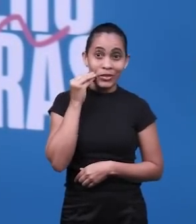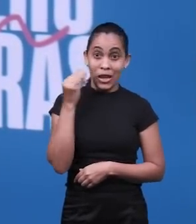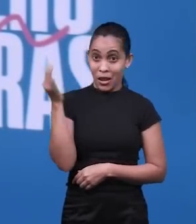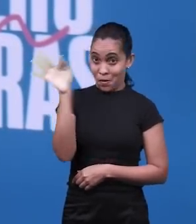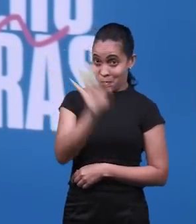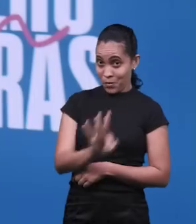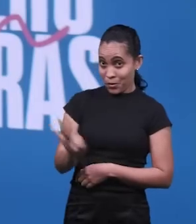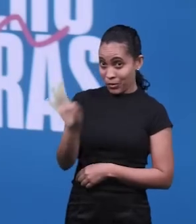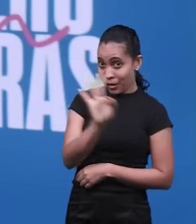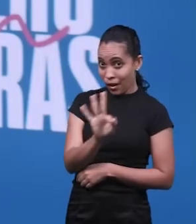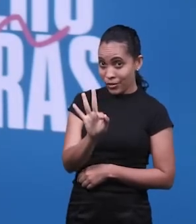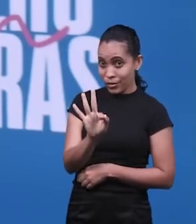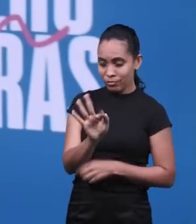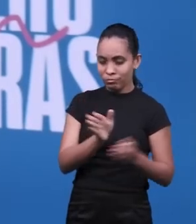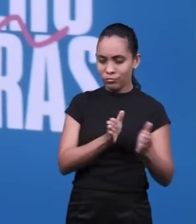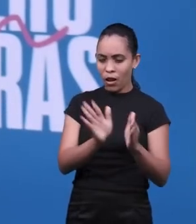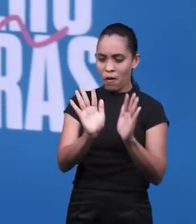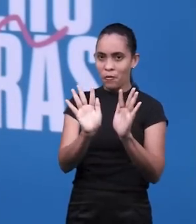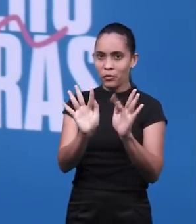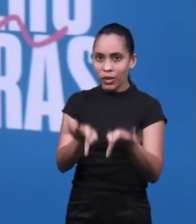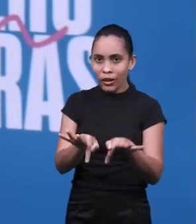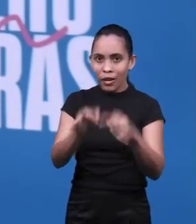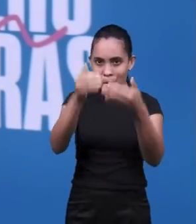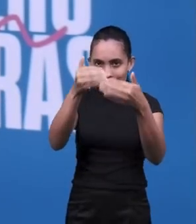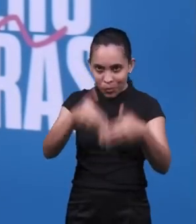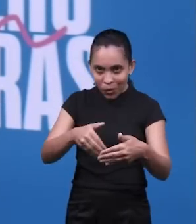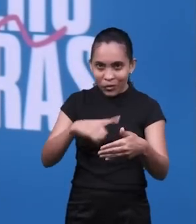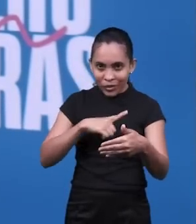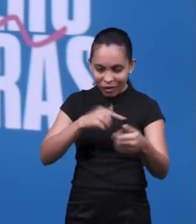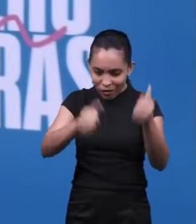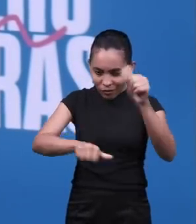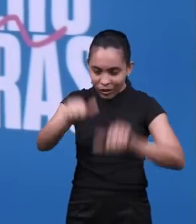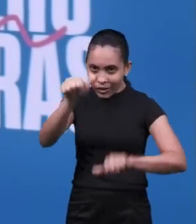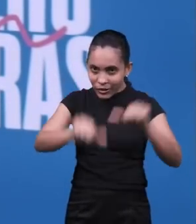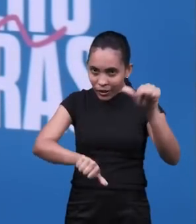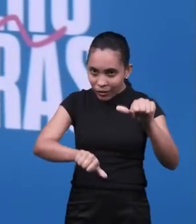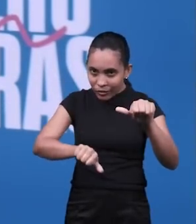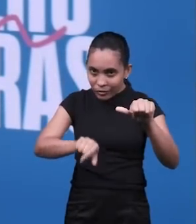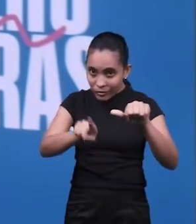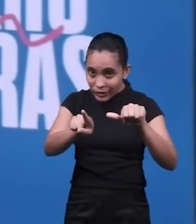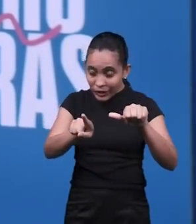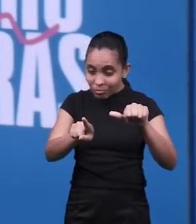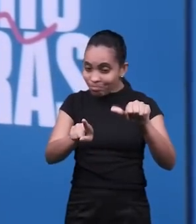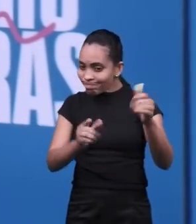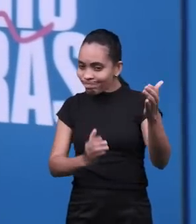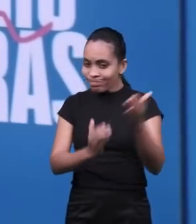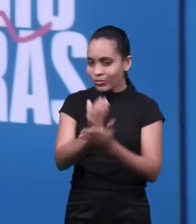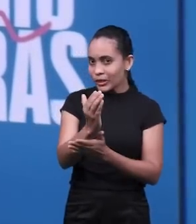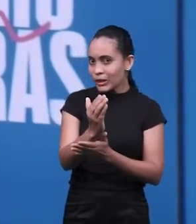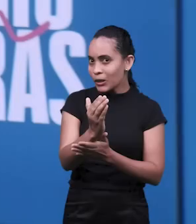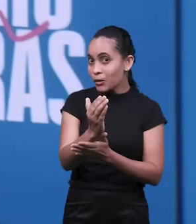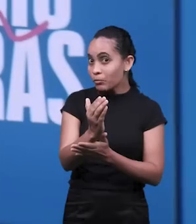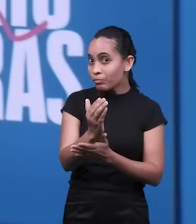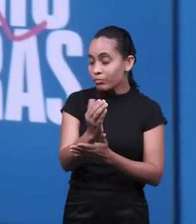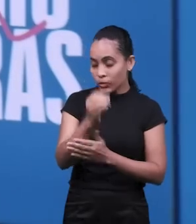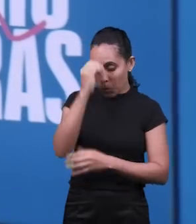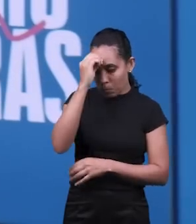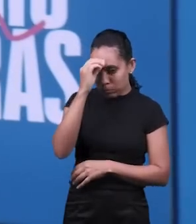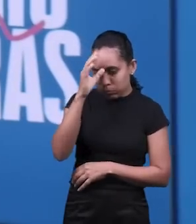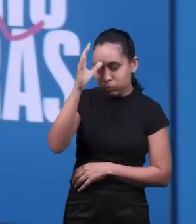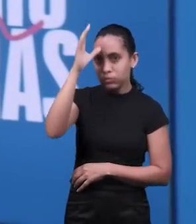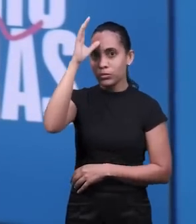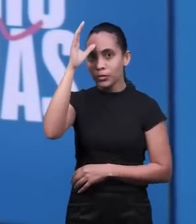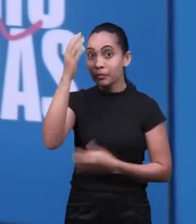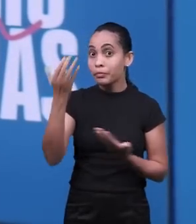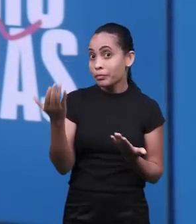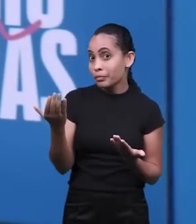não é assim? No fim do semestre não tem provas, você vai ser aprovado, você vai ser reprovado, você vai adquirir